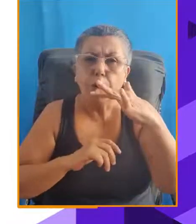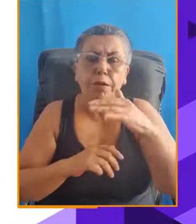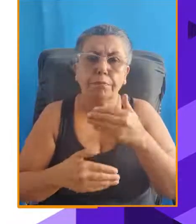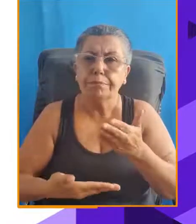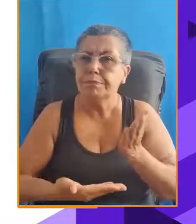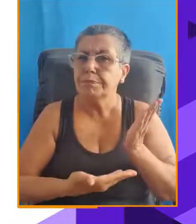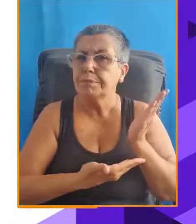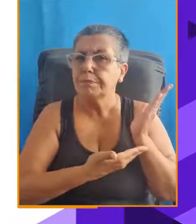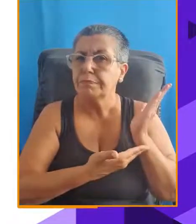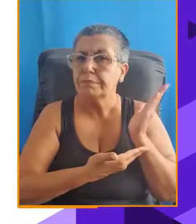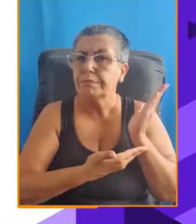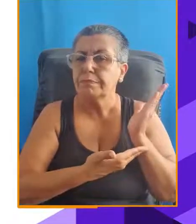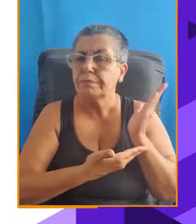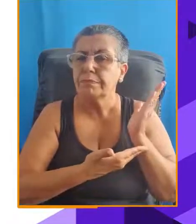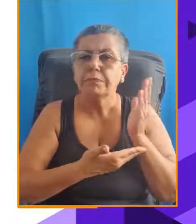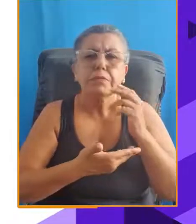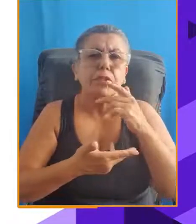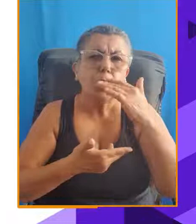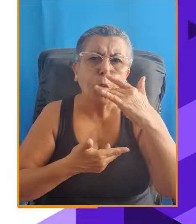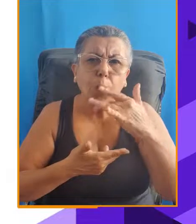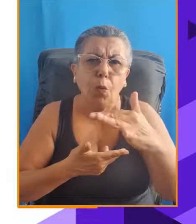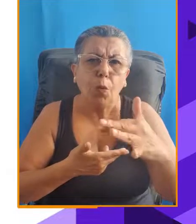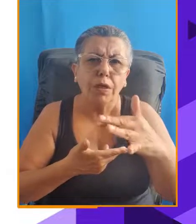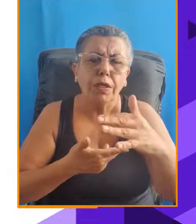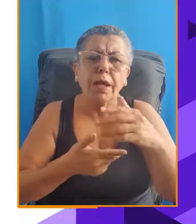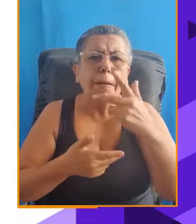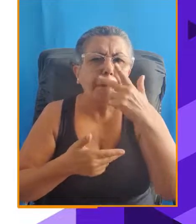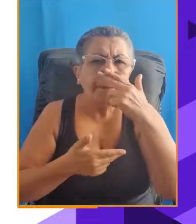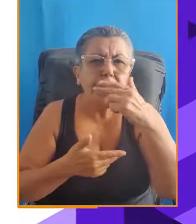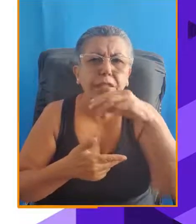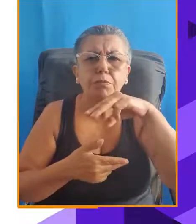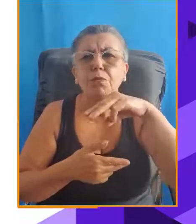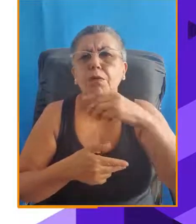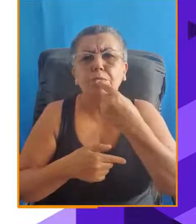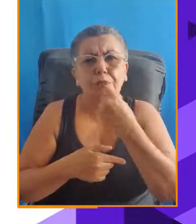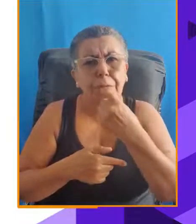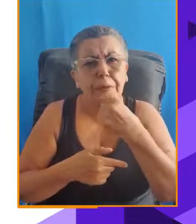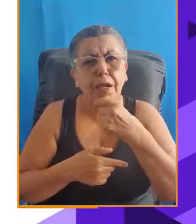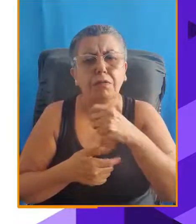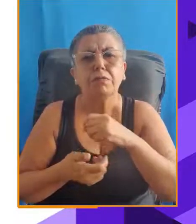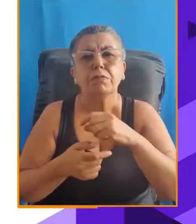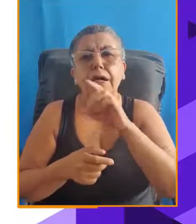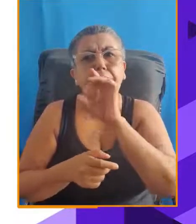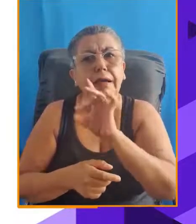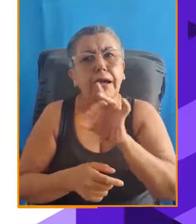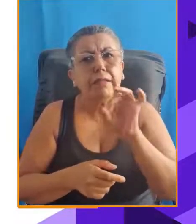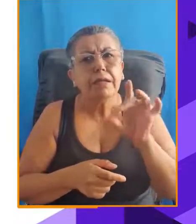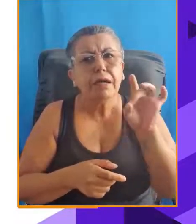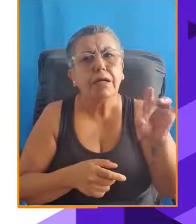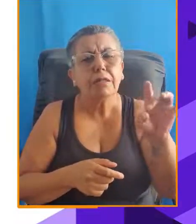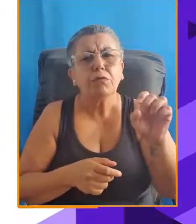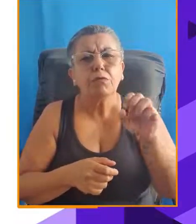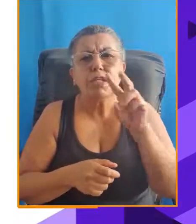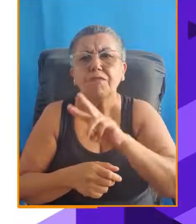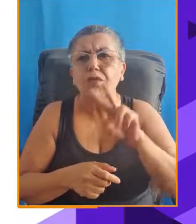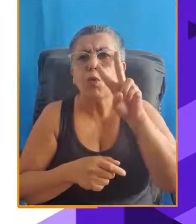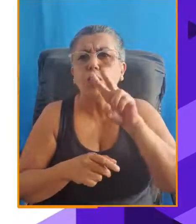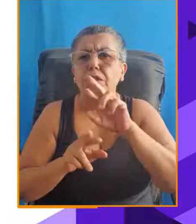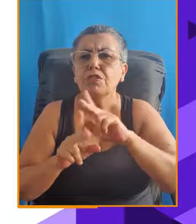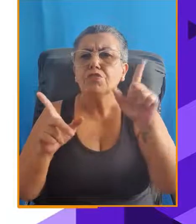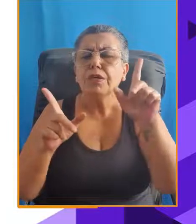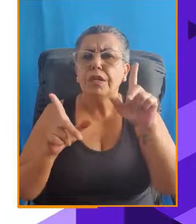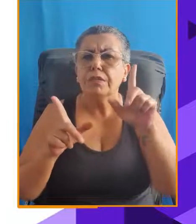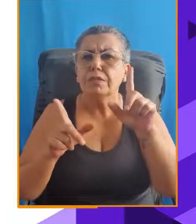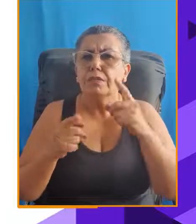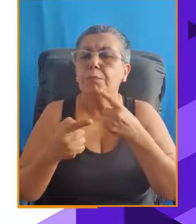Observe essa imagem que reúne diversas cores sob o mesmo matiz vermelho. Cada cor apresenta valores